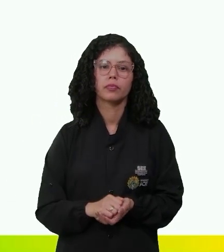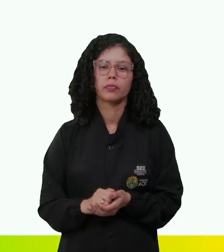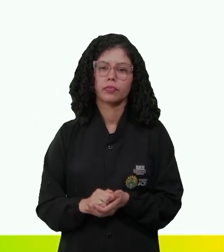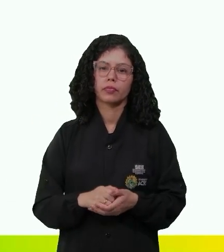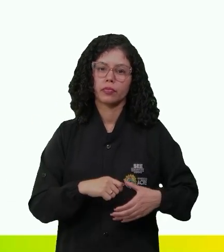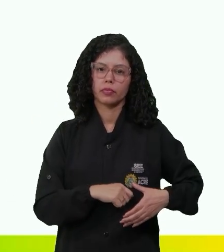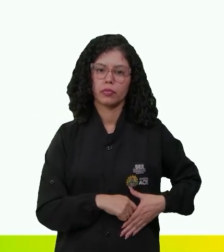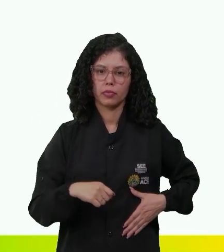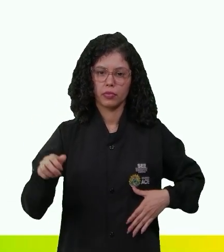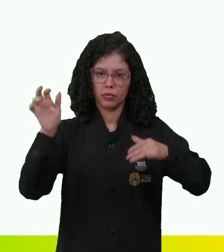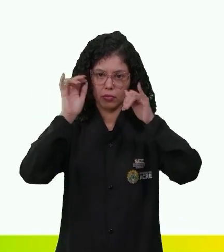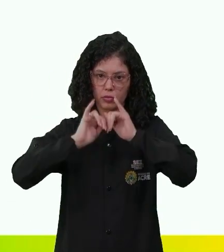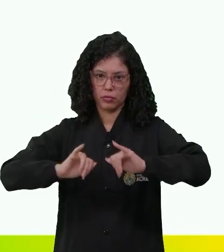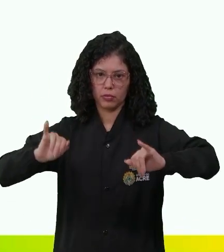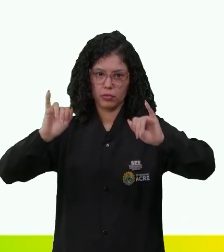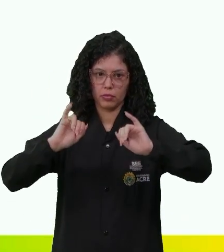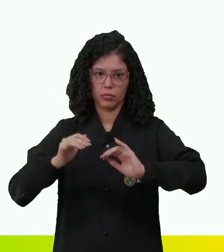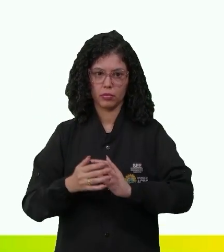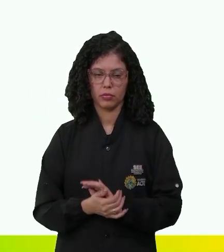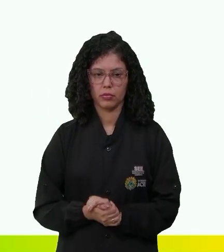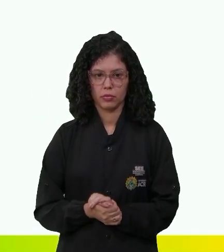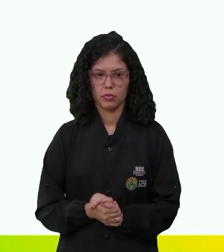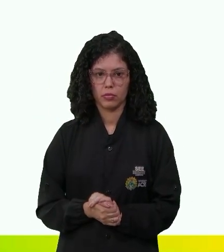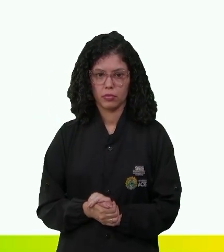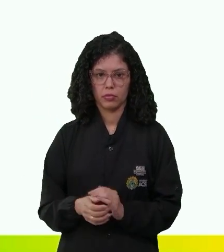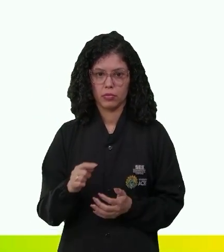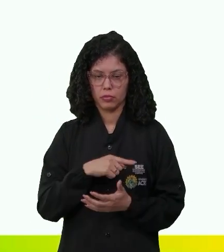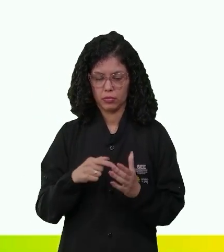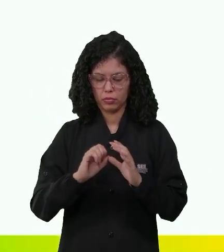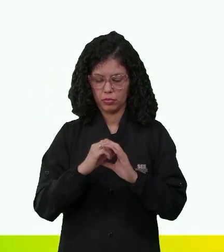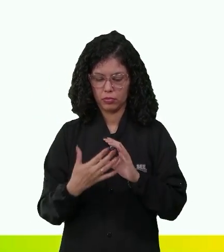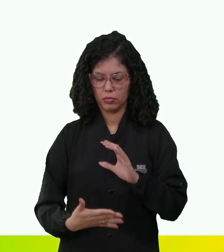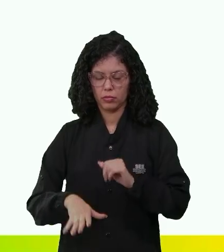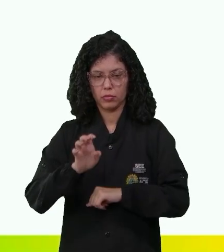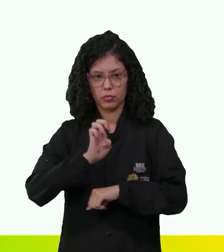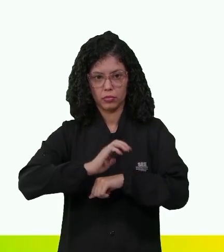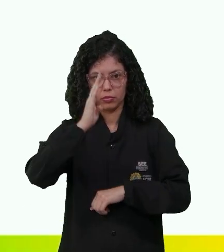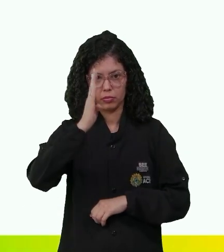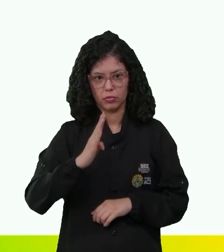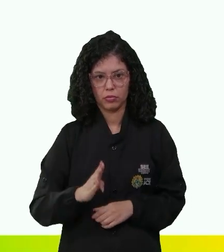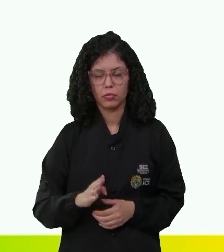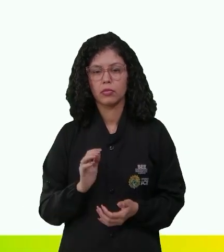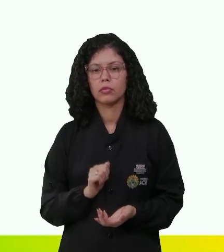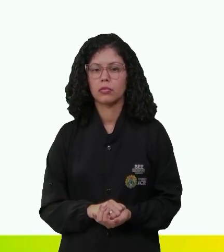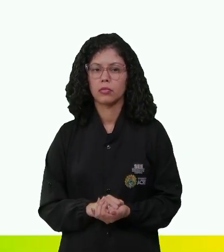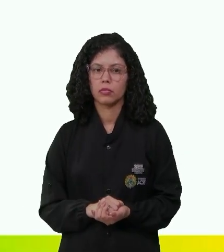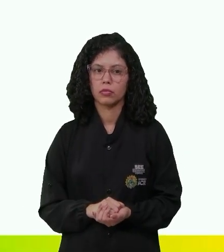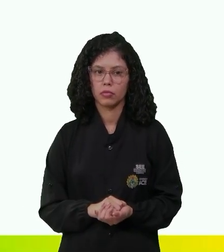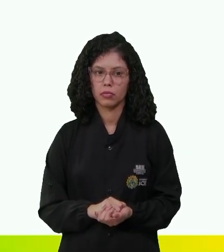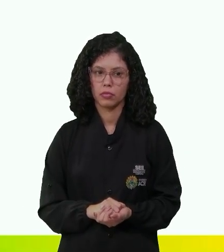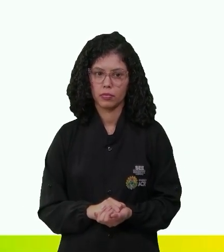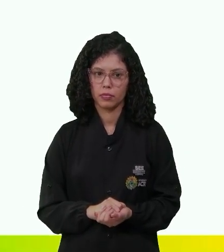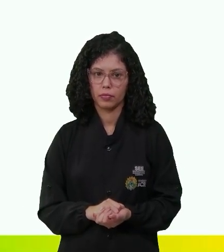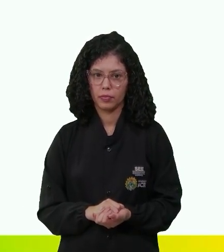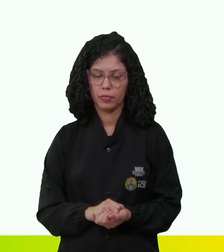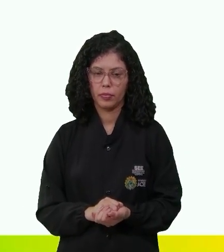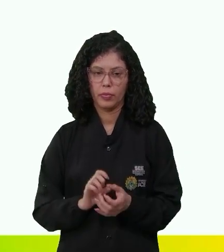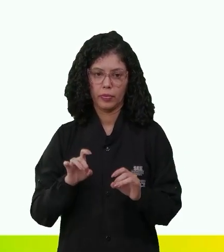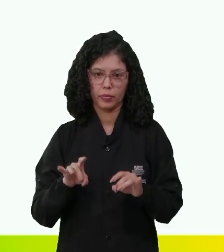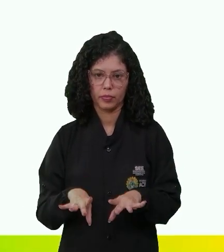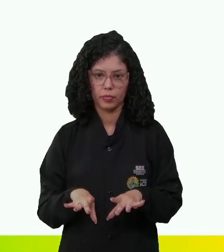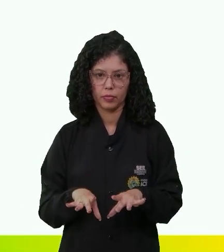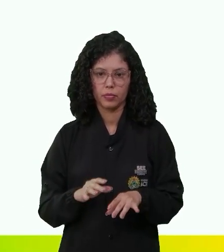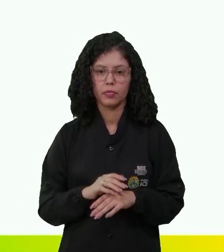internacional, a proclamação da República e os elementos e características do Estado brasileiro. Por